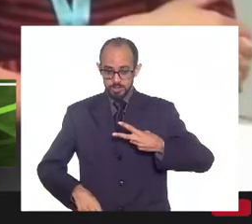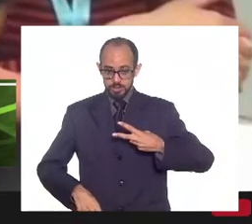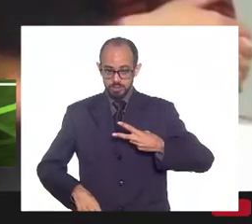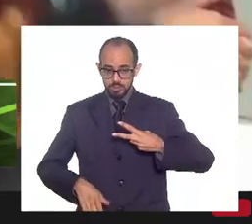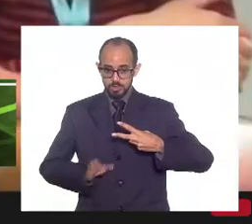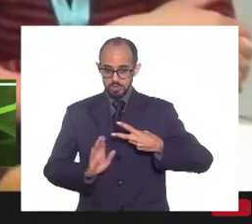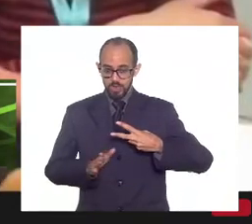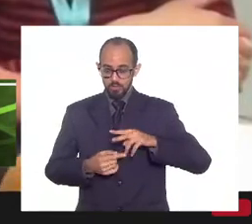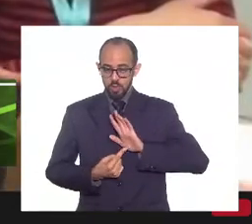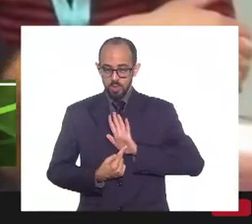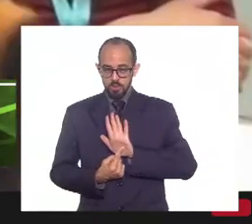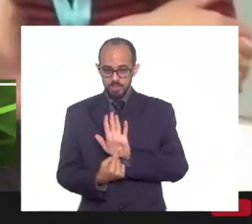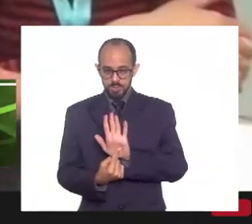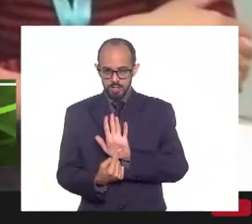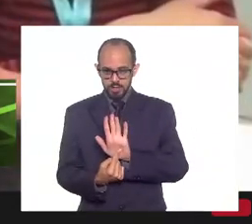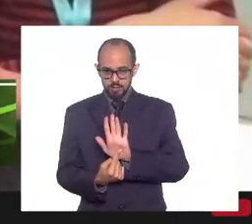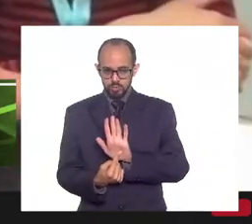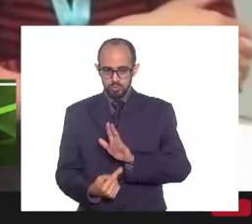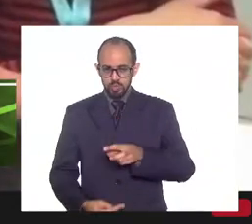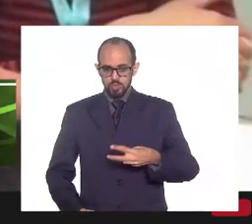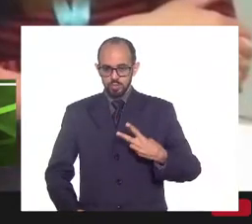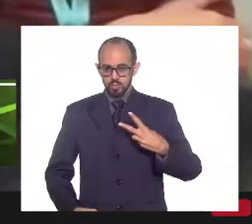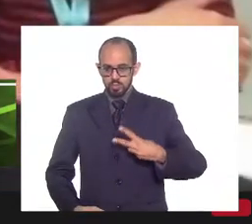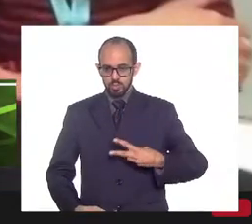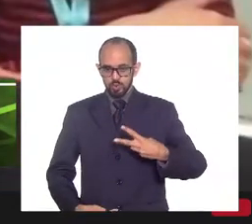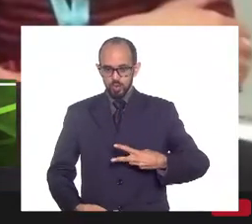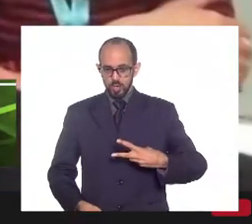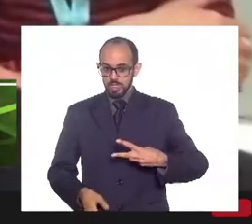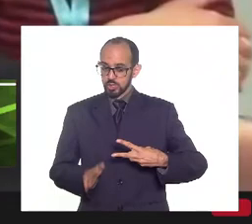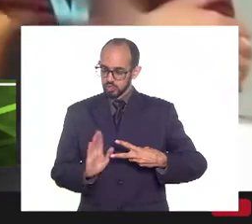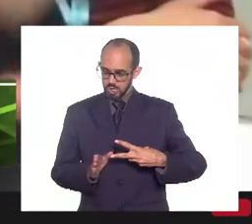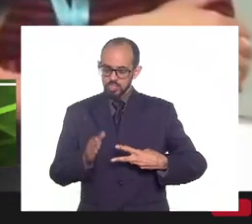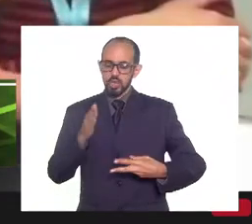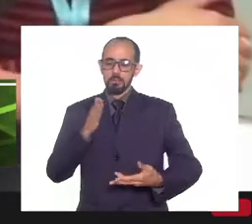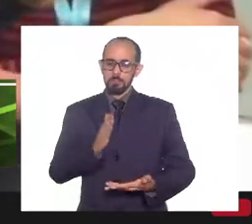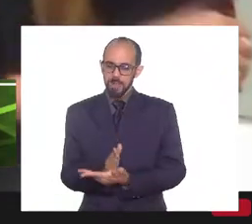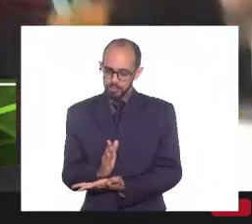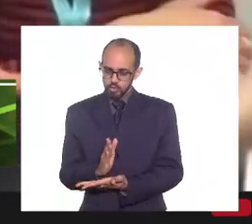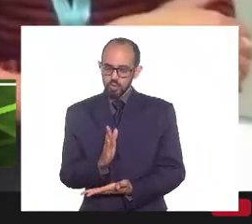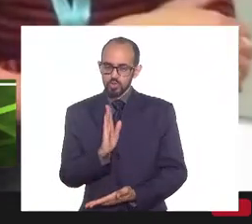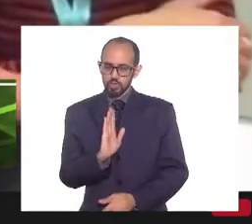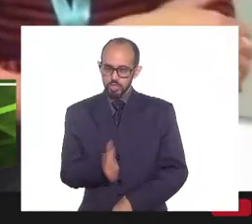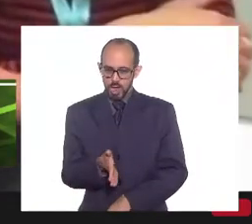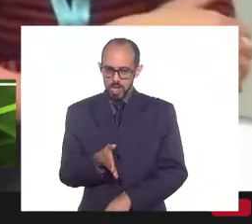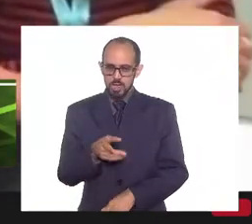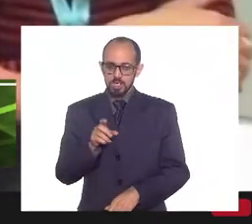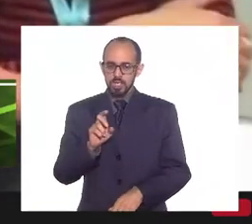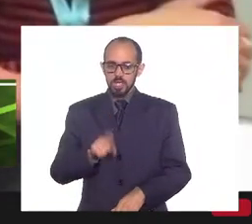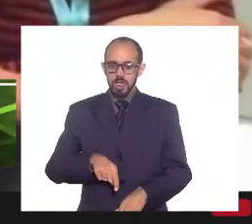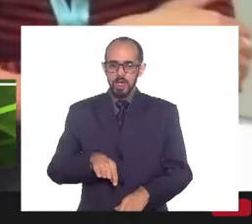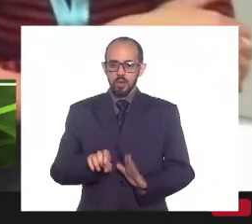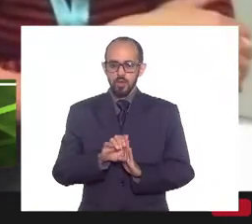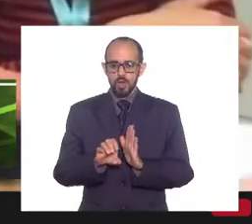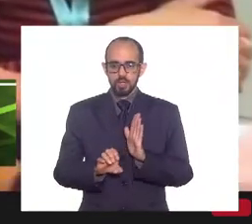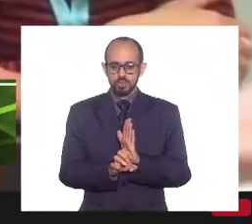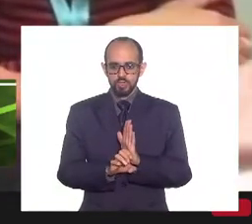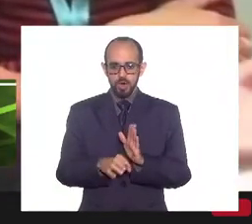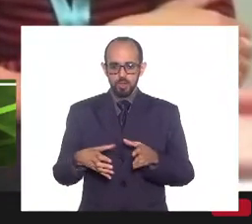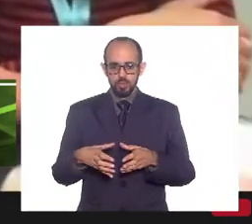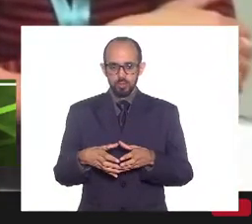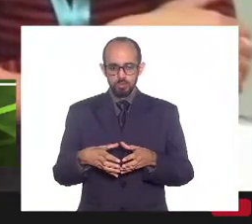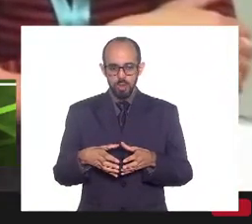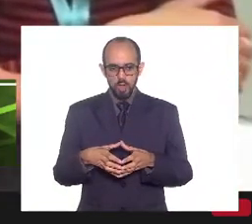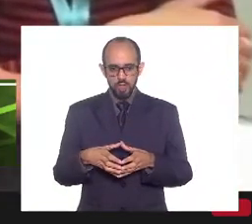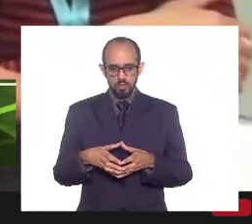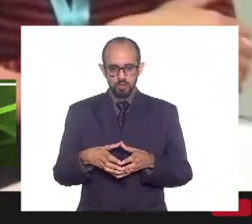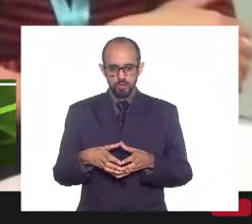foram apresentados, nós já vencemos 2 editais, que é o edital Cultura, o Bloco Presente nas Redes,